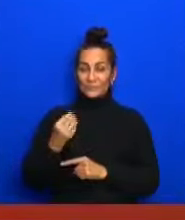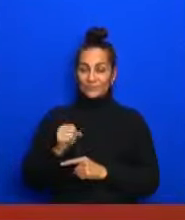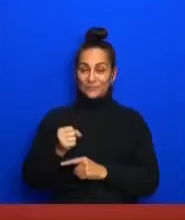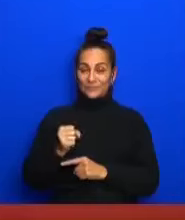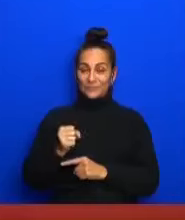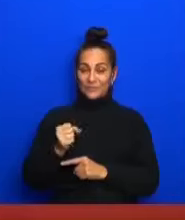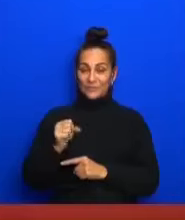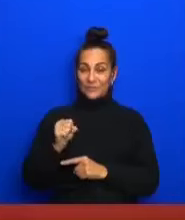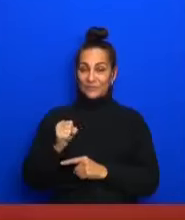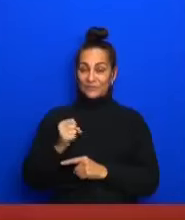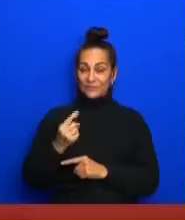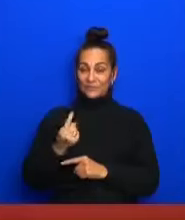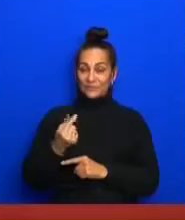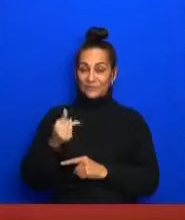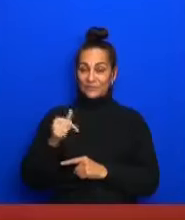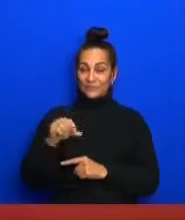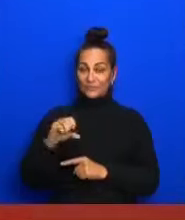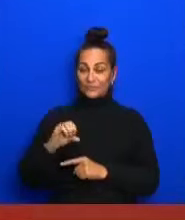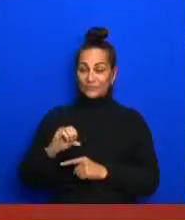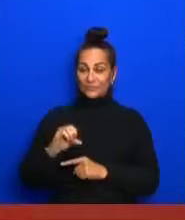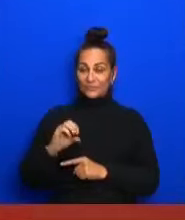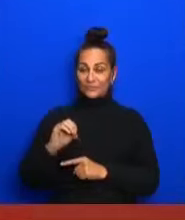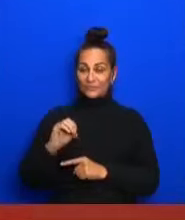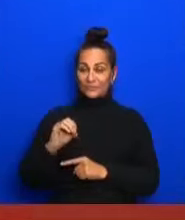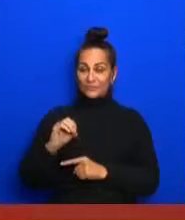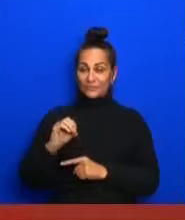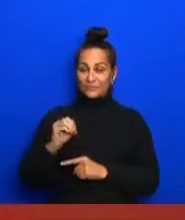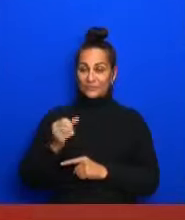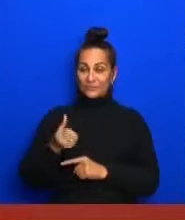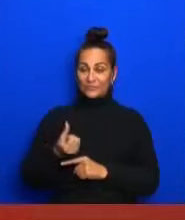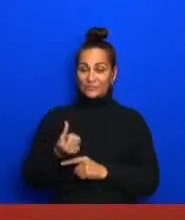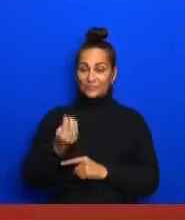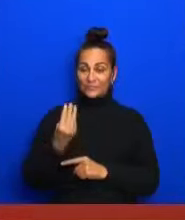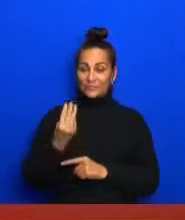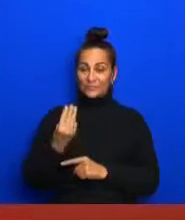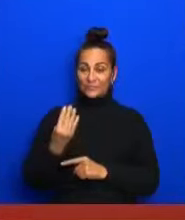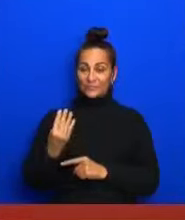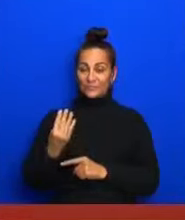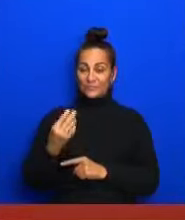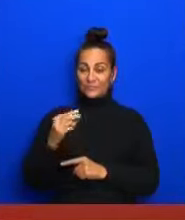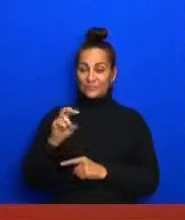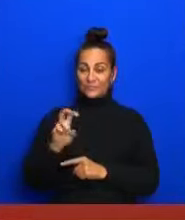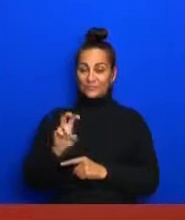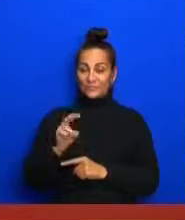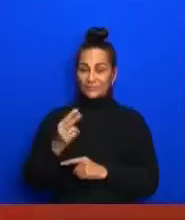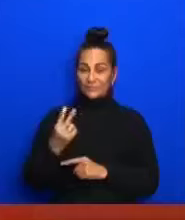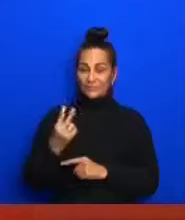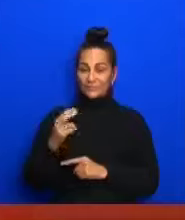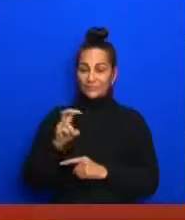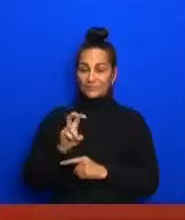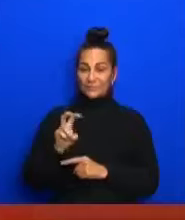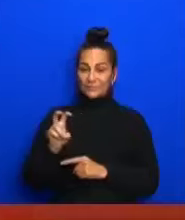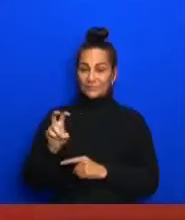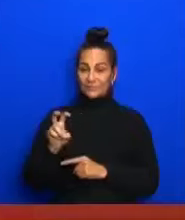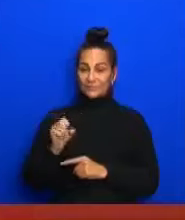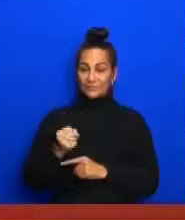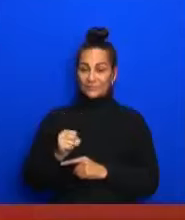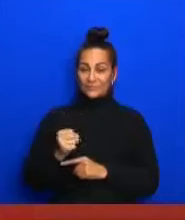38, 81, 79, 06, 34, 52,